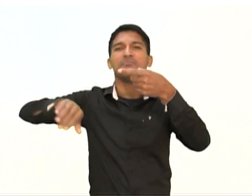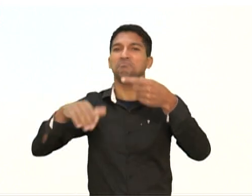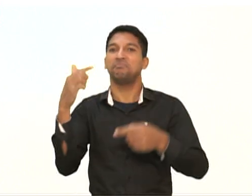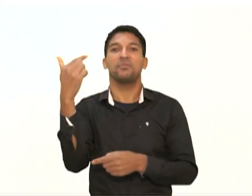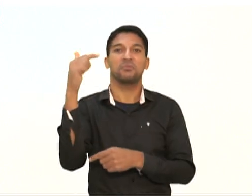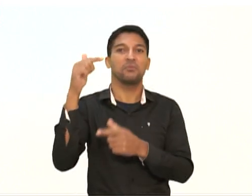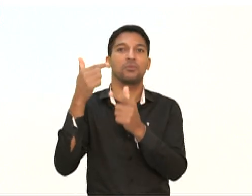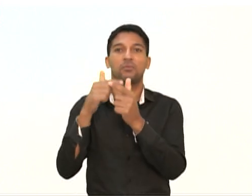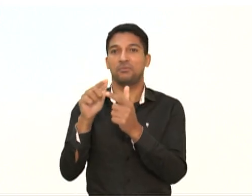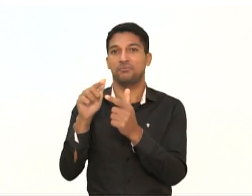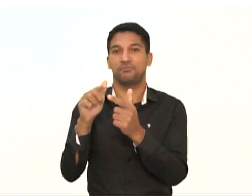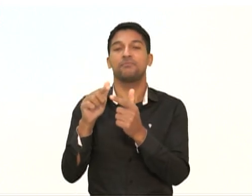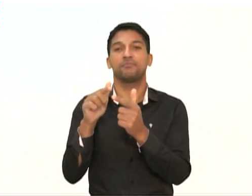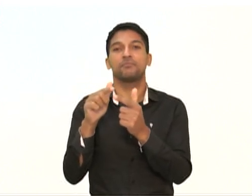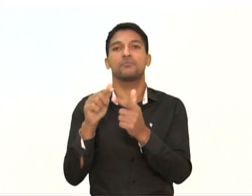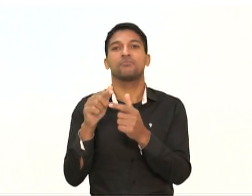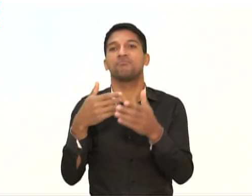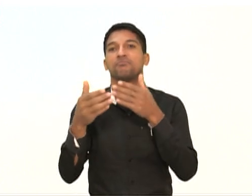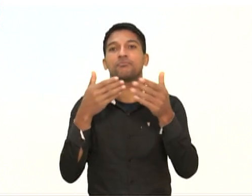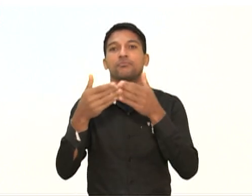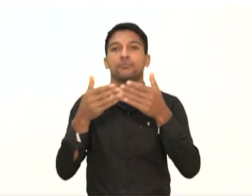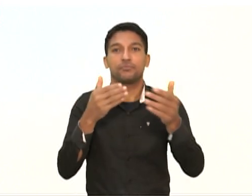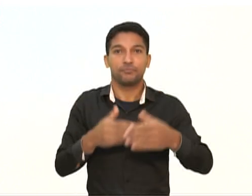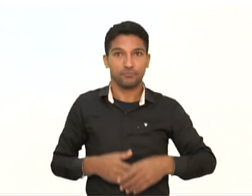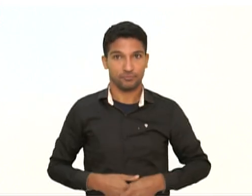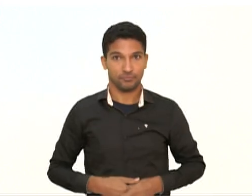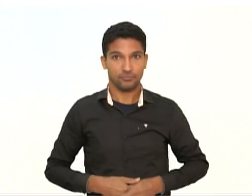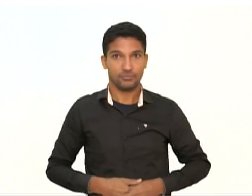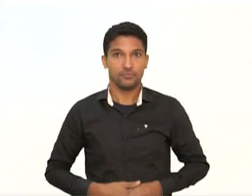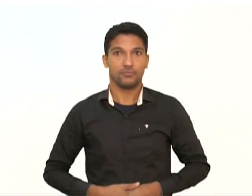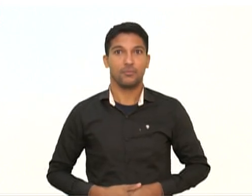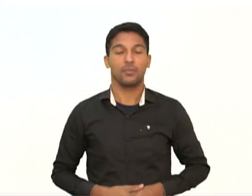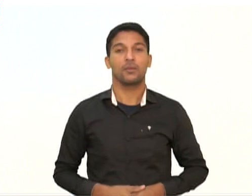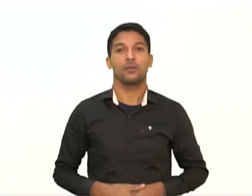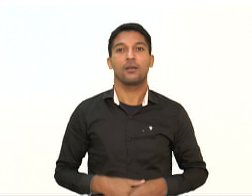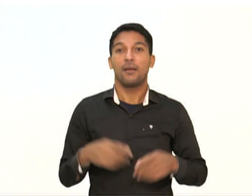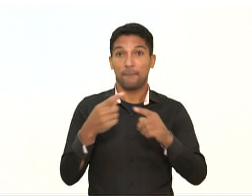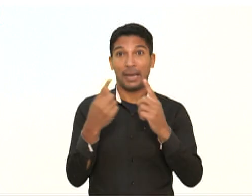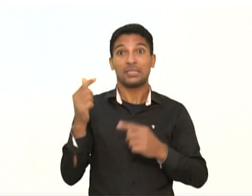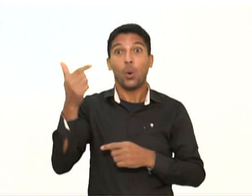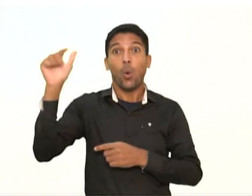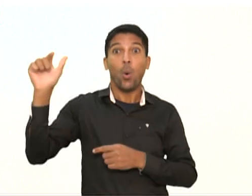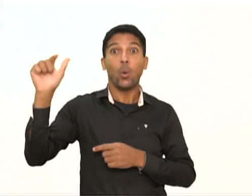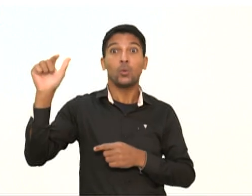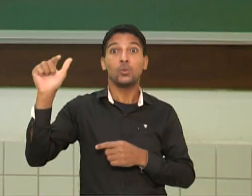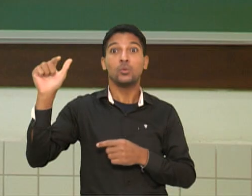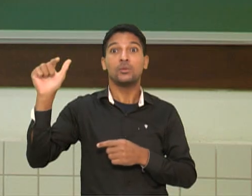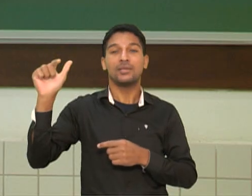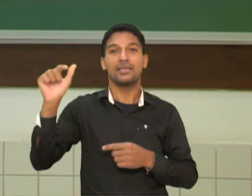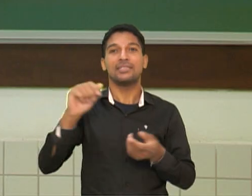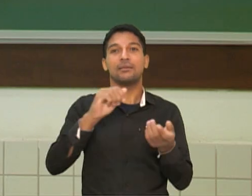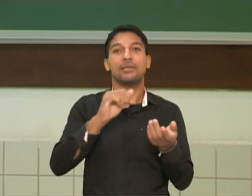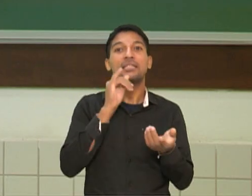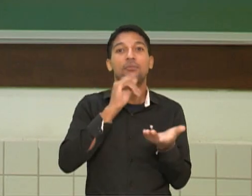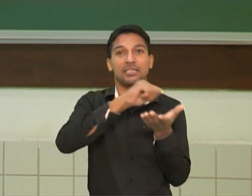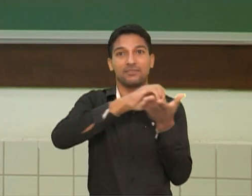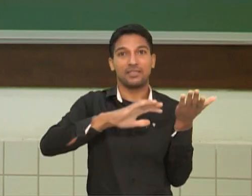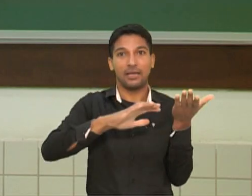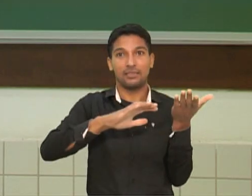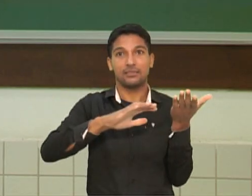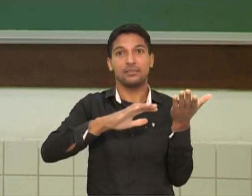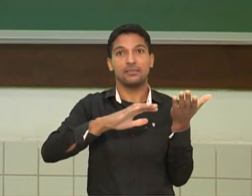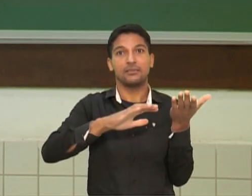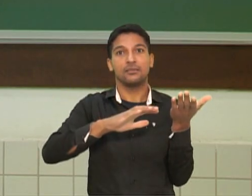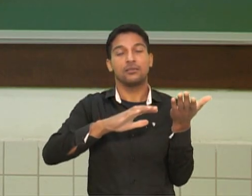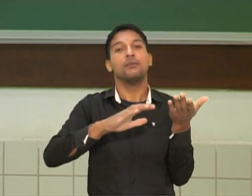com frações, subtrações com frações e acha que não tem nada ali. Ah, não tem nada escrito, é 0. Não tem nada